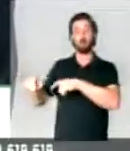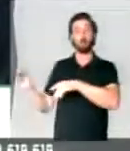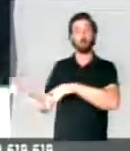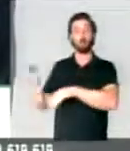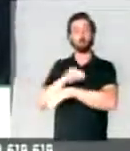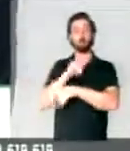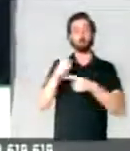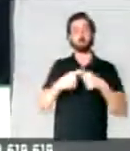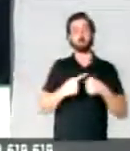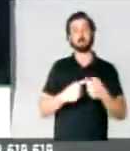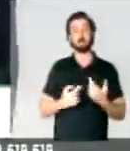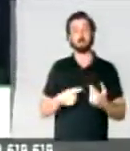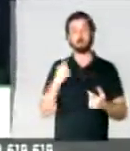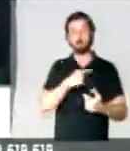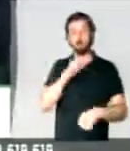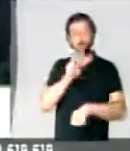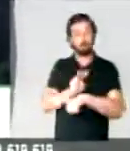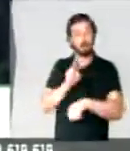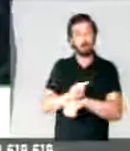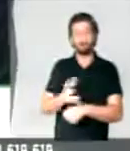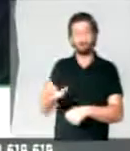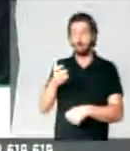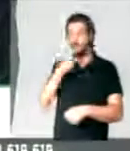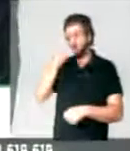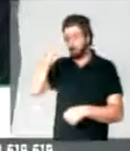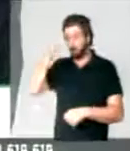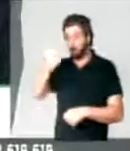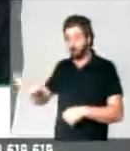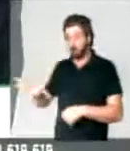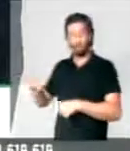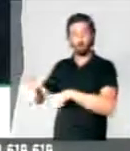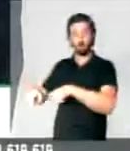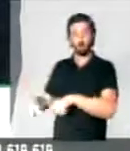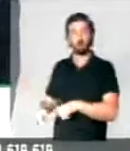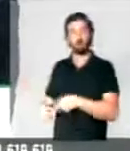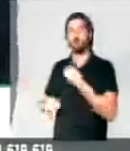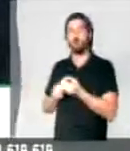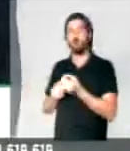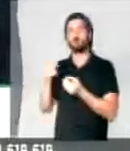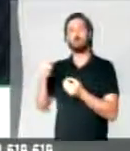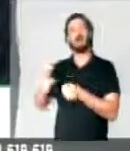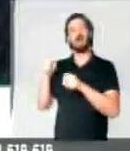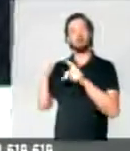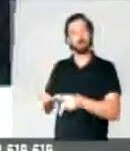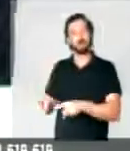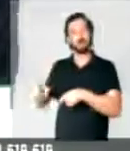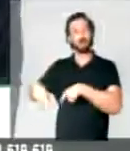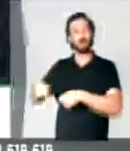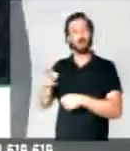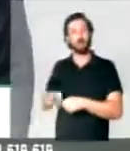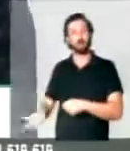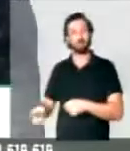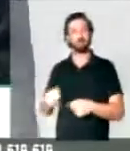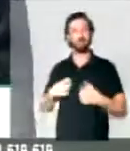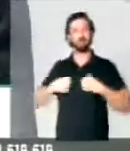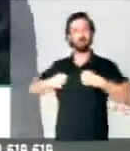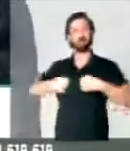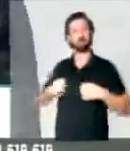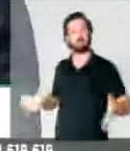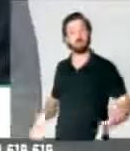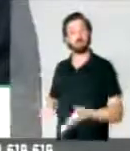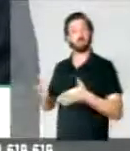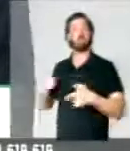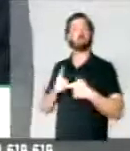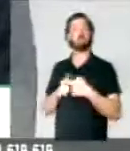familiar. Nós queremos preservar o homem no campo. Preservar o homem no campo é mantendo a aposentadoria rural, incentivando para